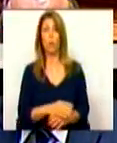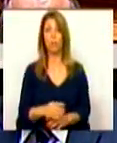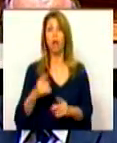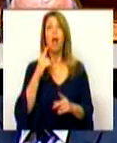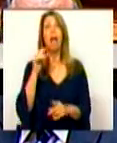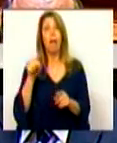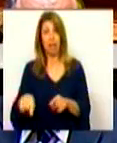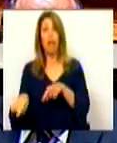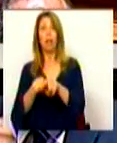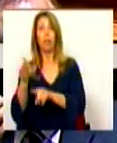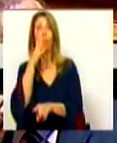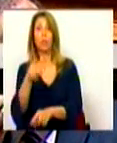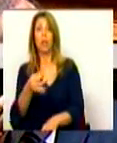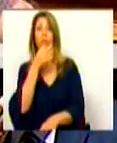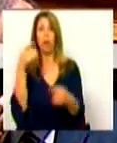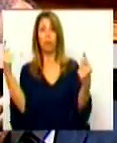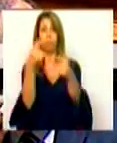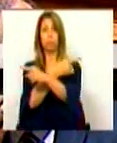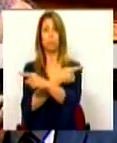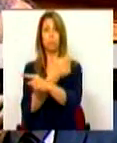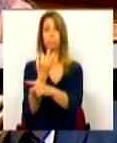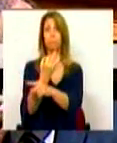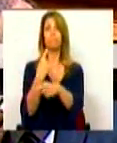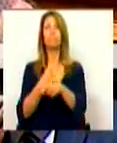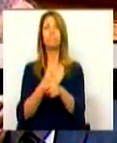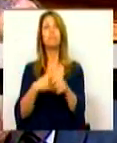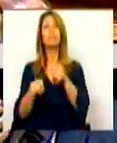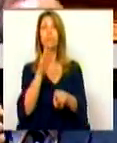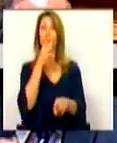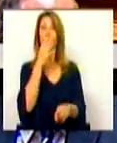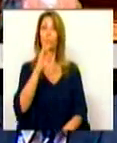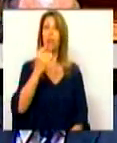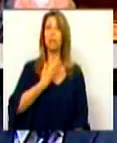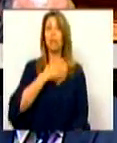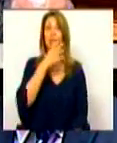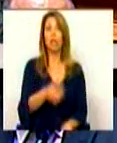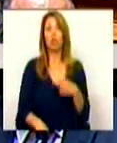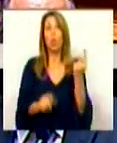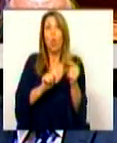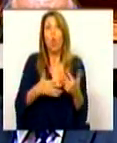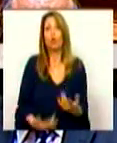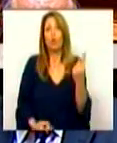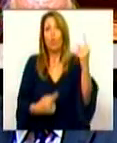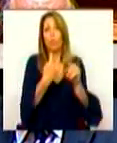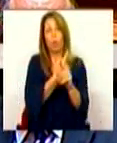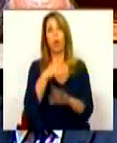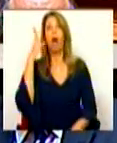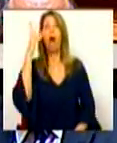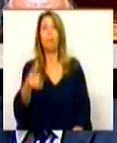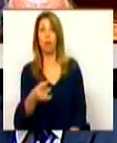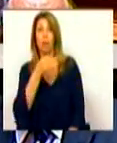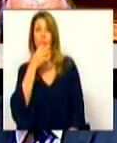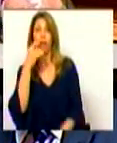Aliás, mesmo os deputados do PSD vão dizendo ora uma coisa hoje, ora outra coisa amanhã.